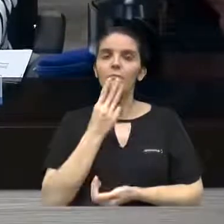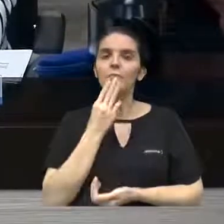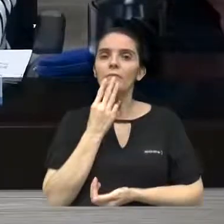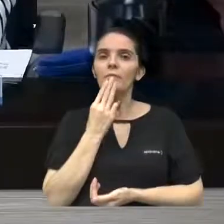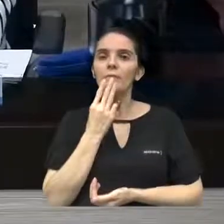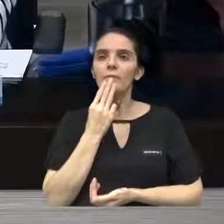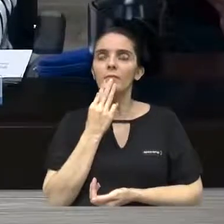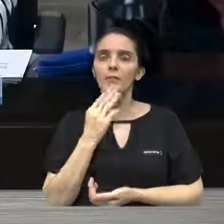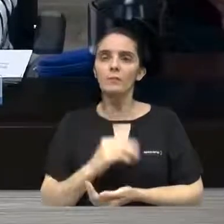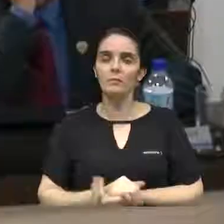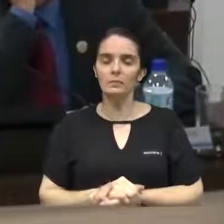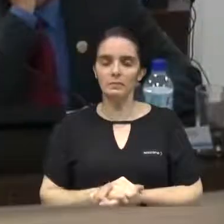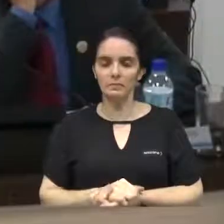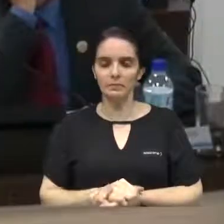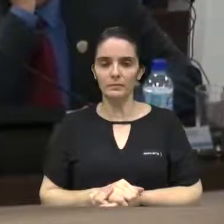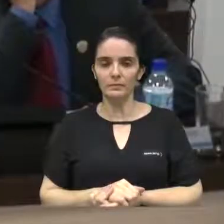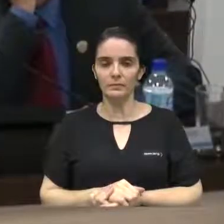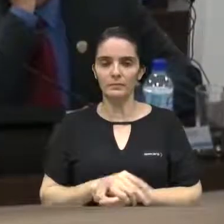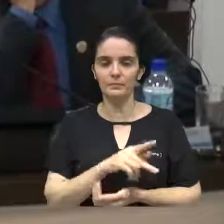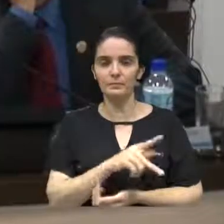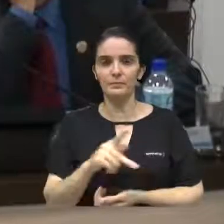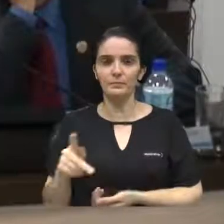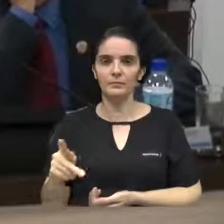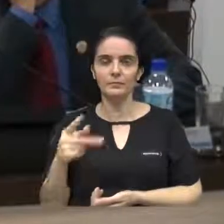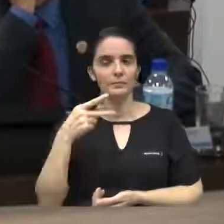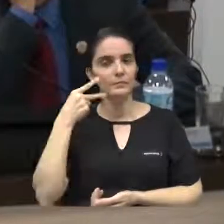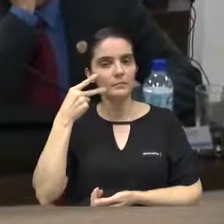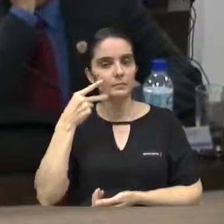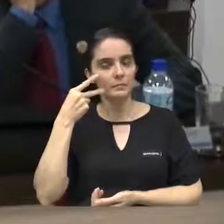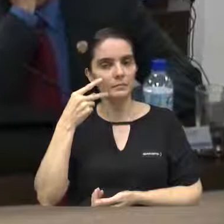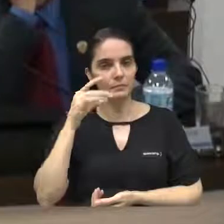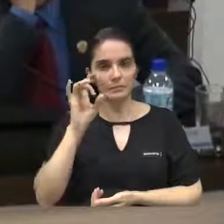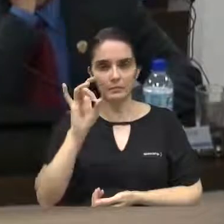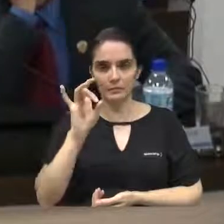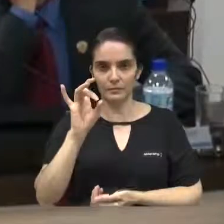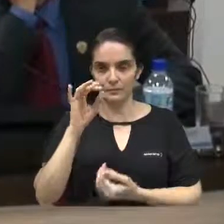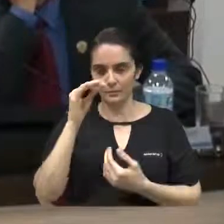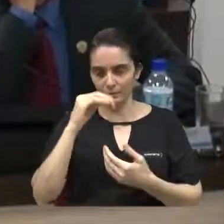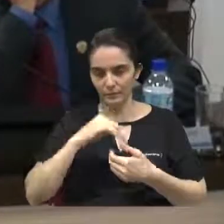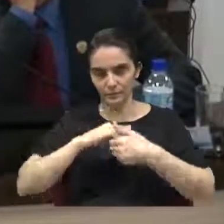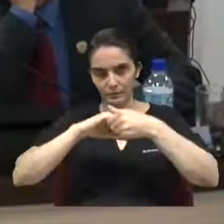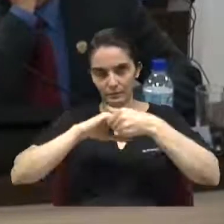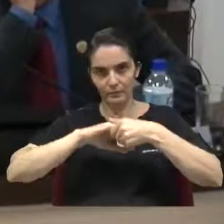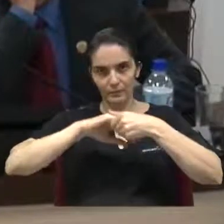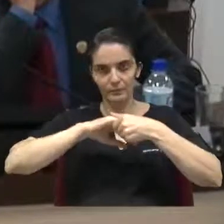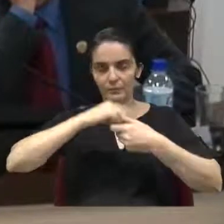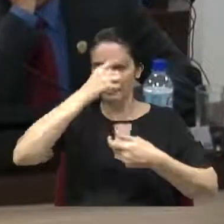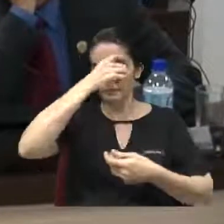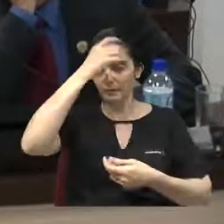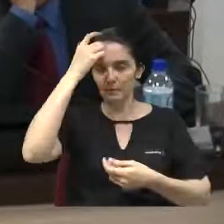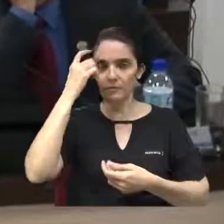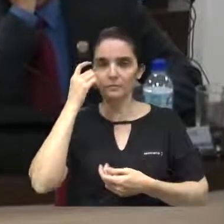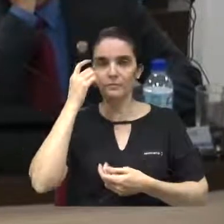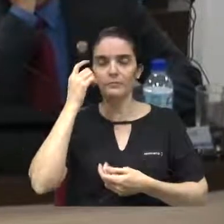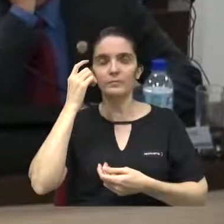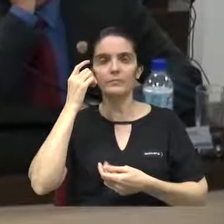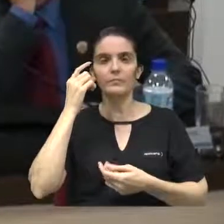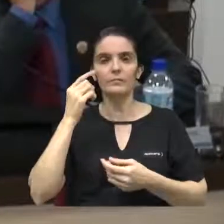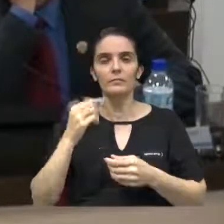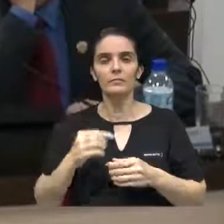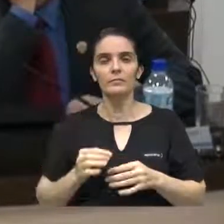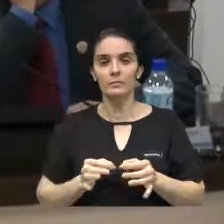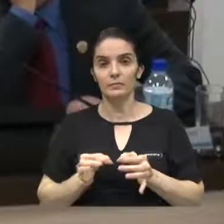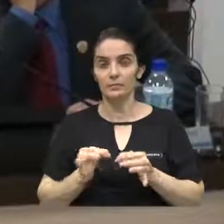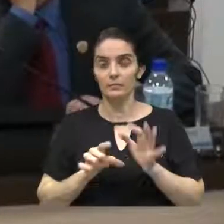Vaguinho. Senhor presidente, nobres pares, eu só me levanto para parabenizar o vereador Marcos Xavier por essa